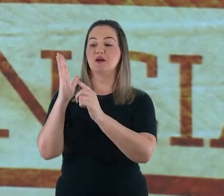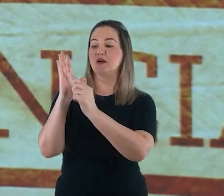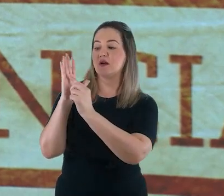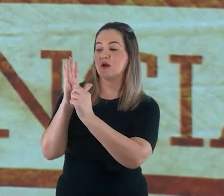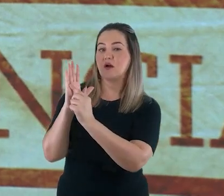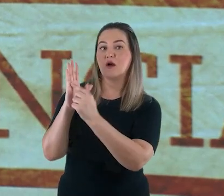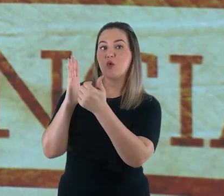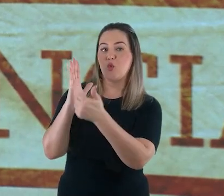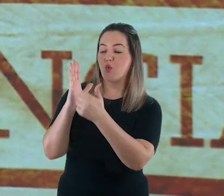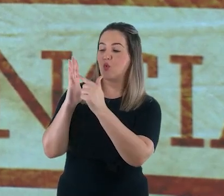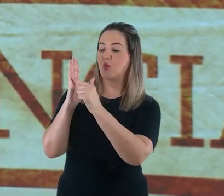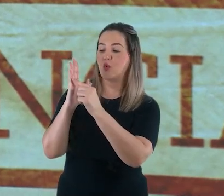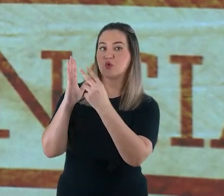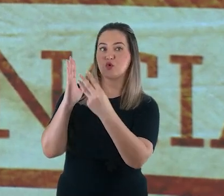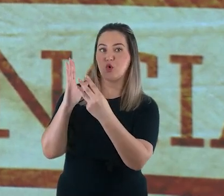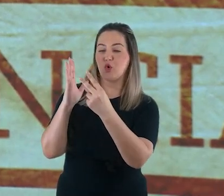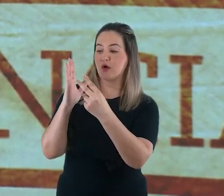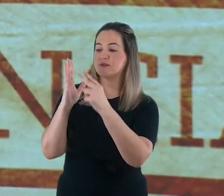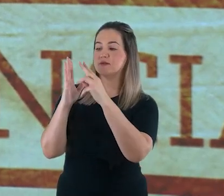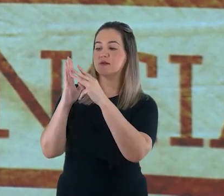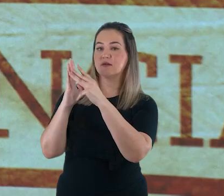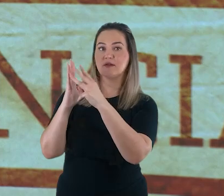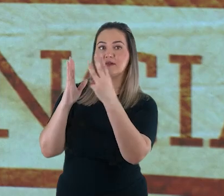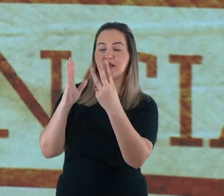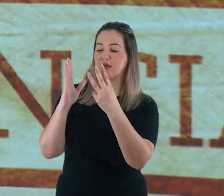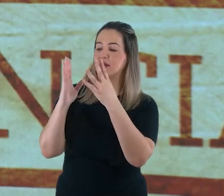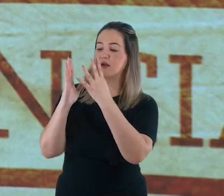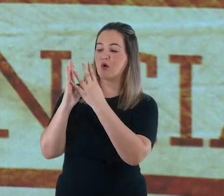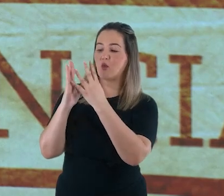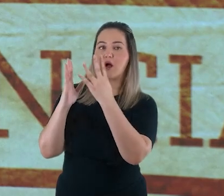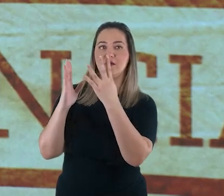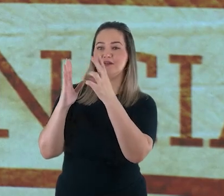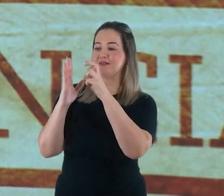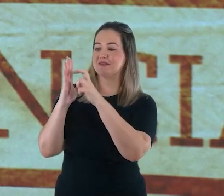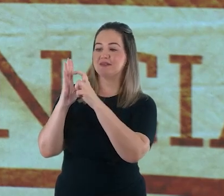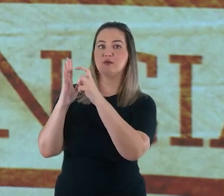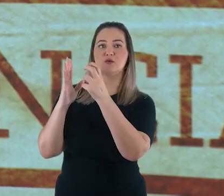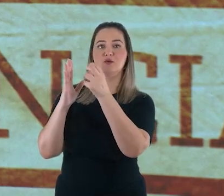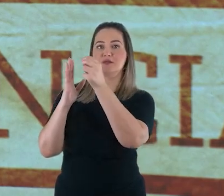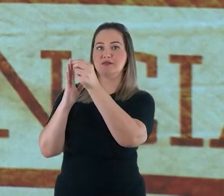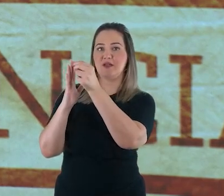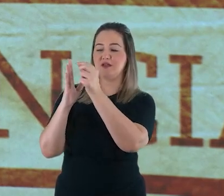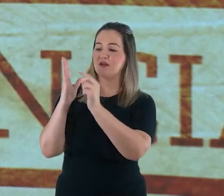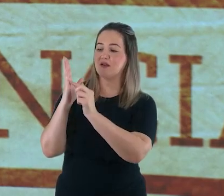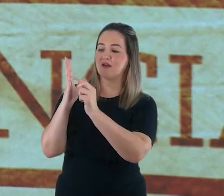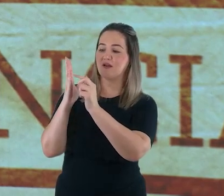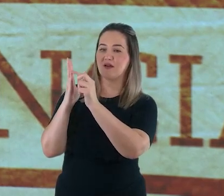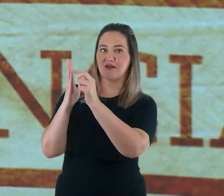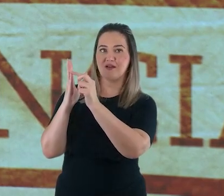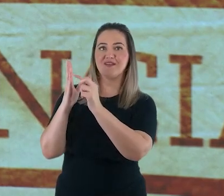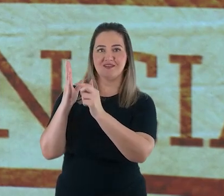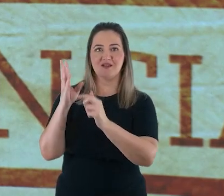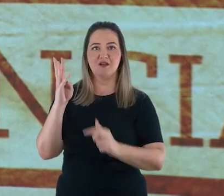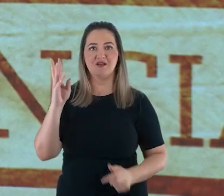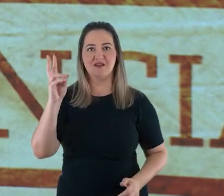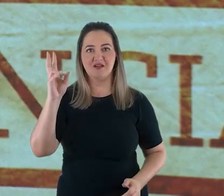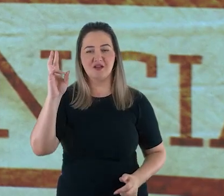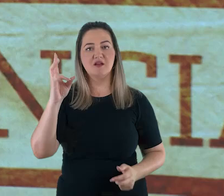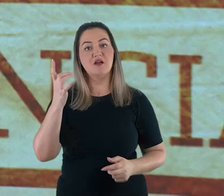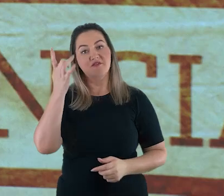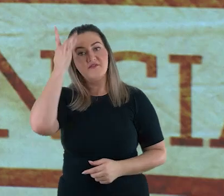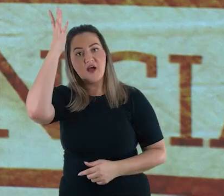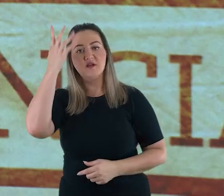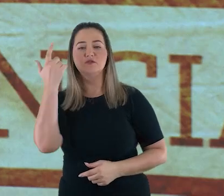dessas partes do dedo. Ou seja, com uma mão eles usavam o auxílio de uma contagem e com a outra davam a dimensão. Isto